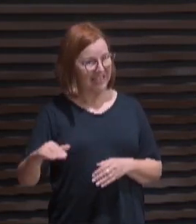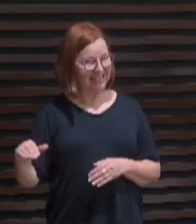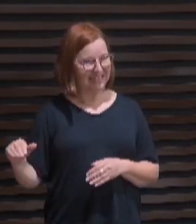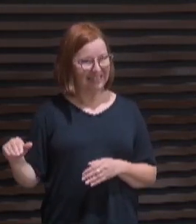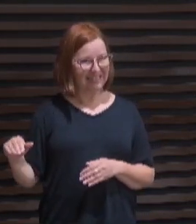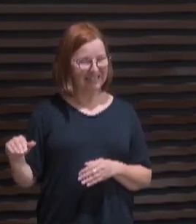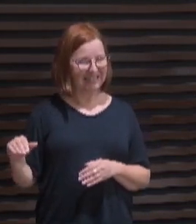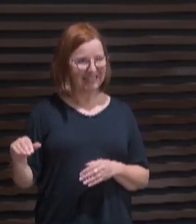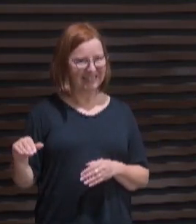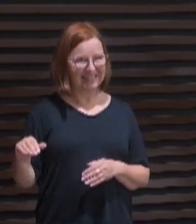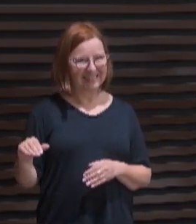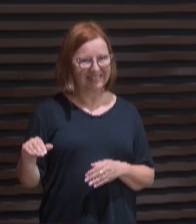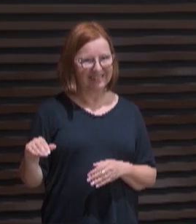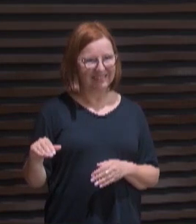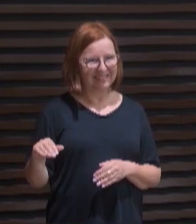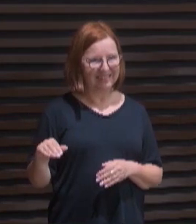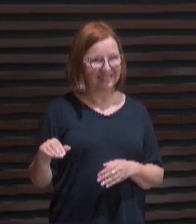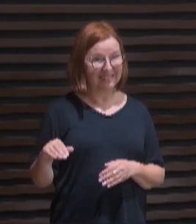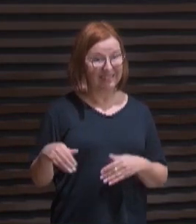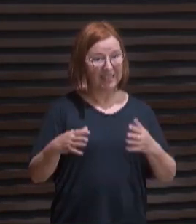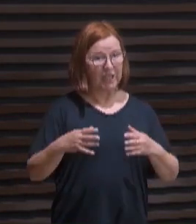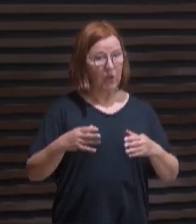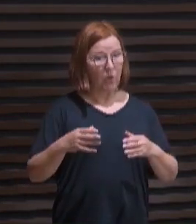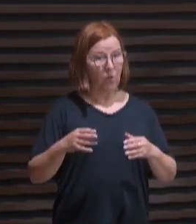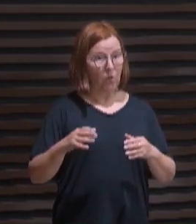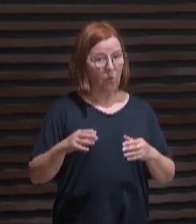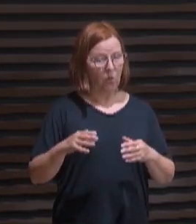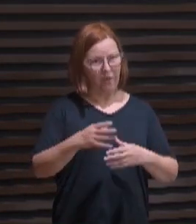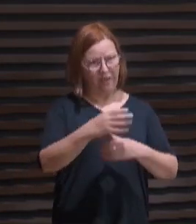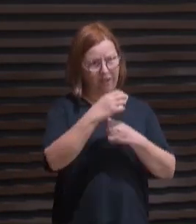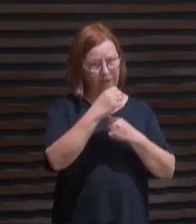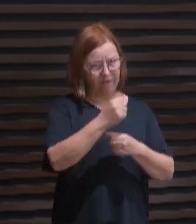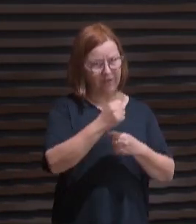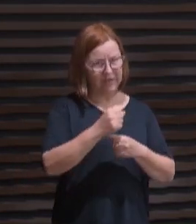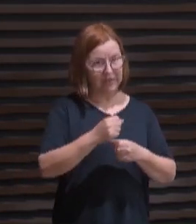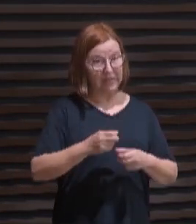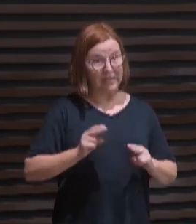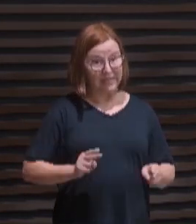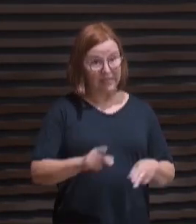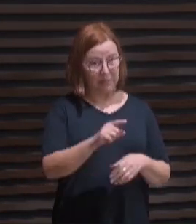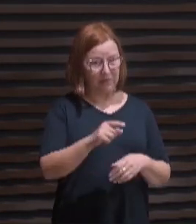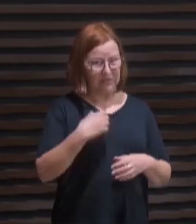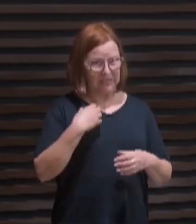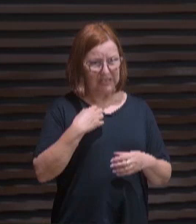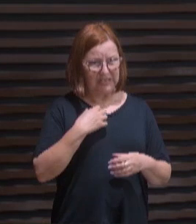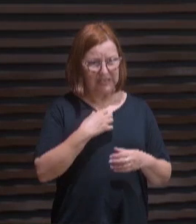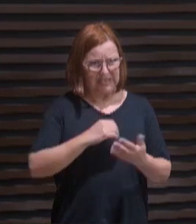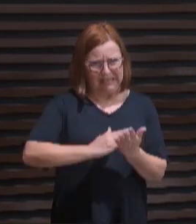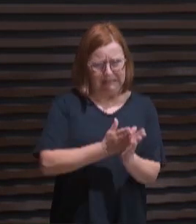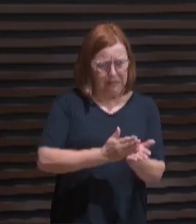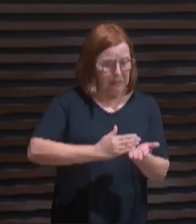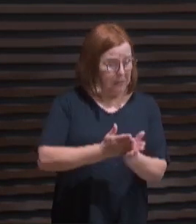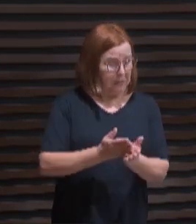elas dão vida, dão força. Toda vez que você fica ansioso, que eu fico